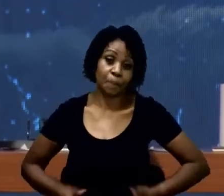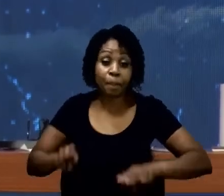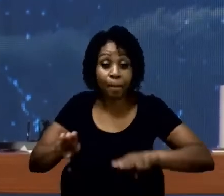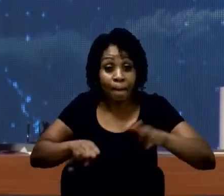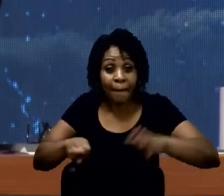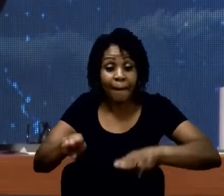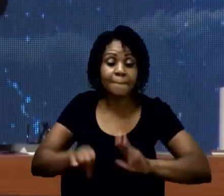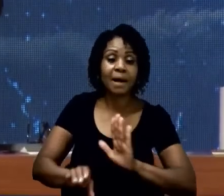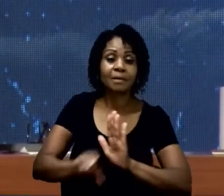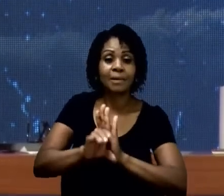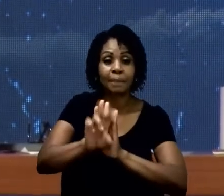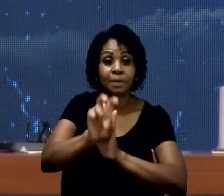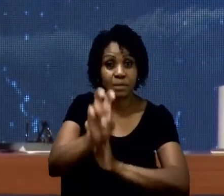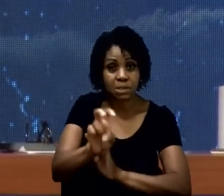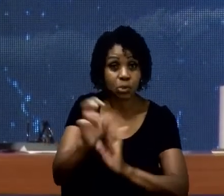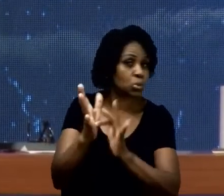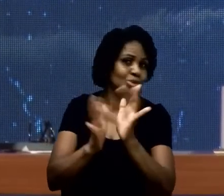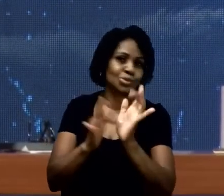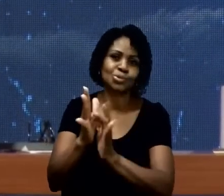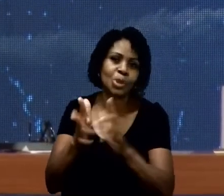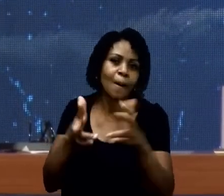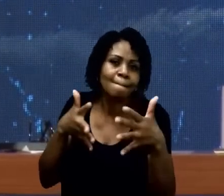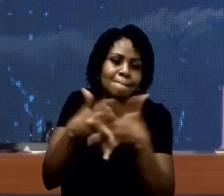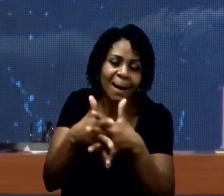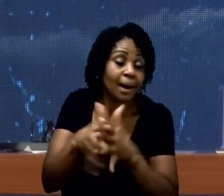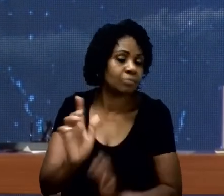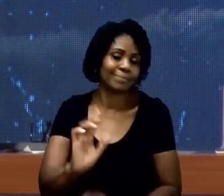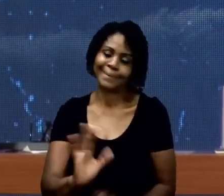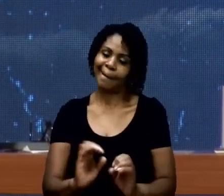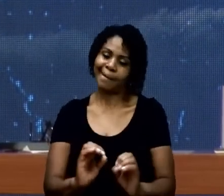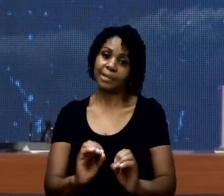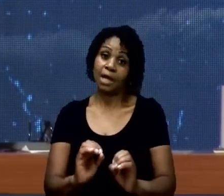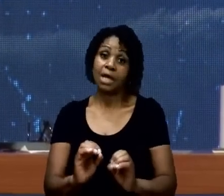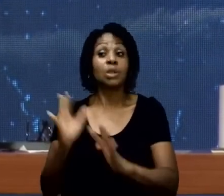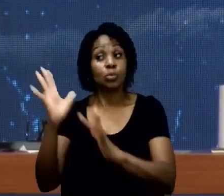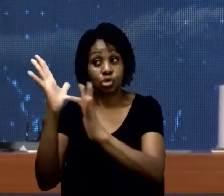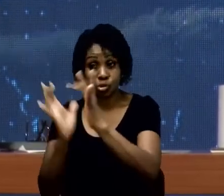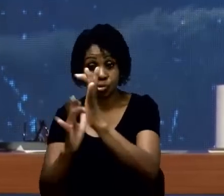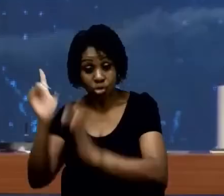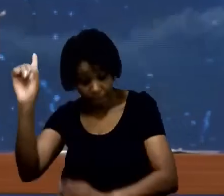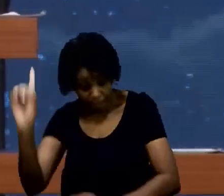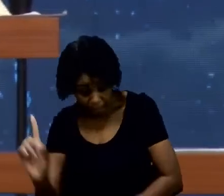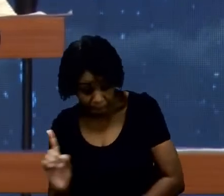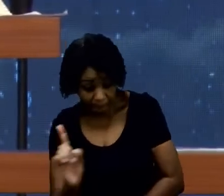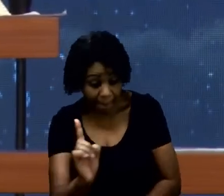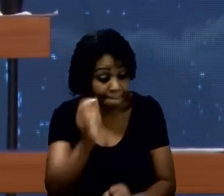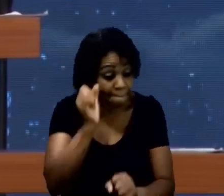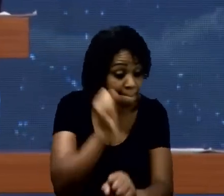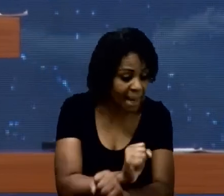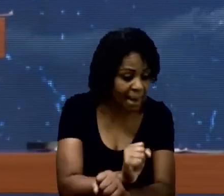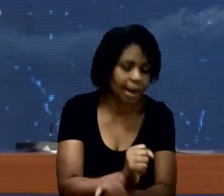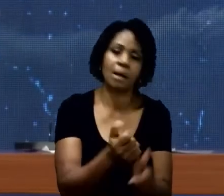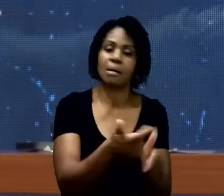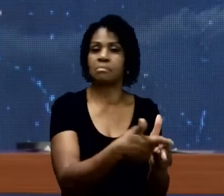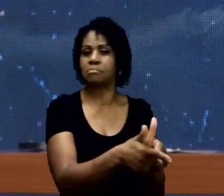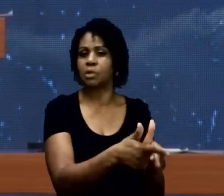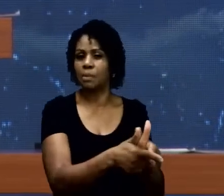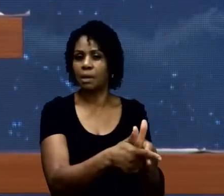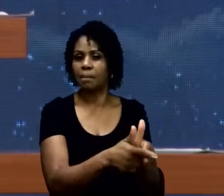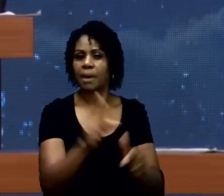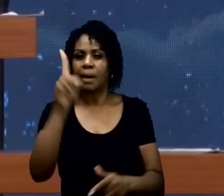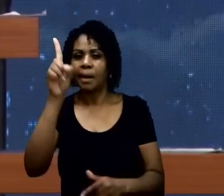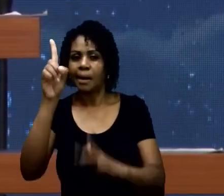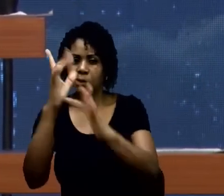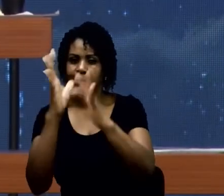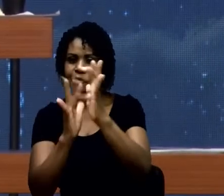capítulo 5, Jesus não foi interrompido. Jesus foi interromper. Jesus foi interromper uma situação. E Ele